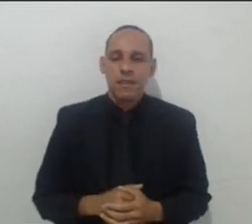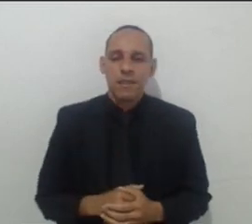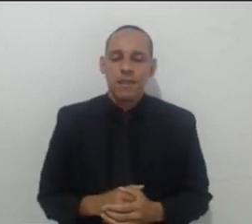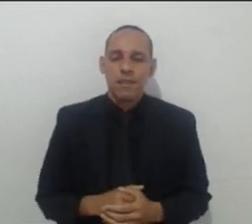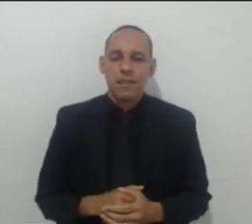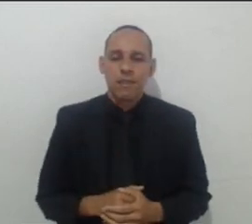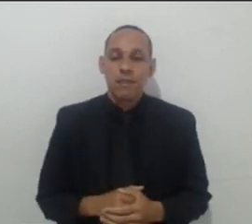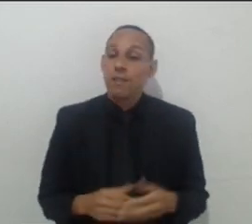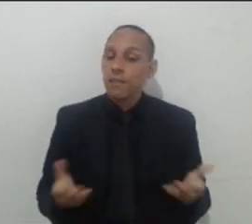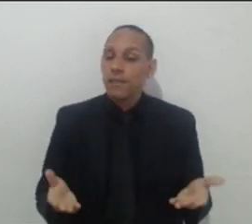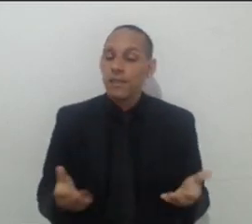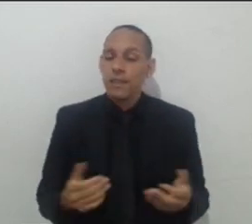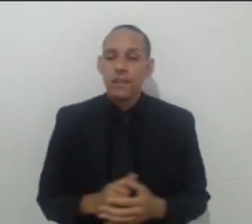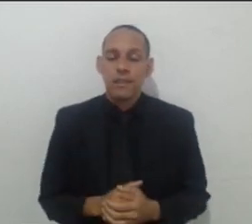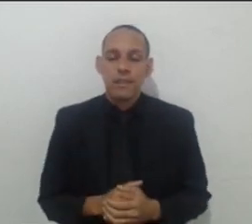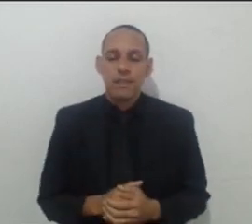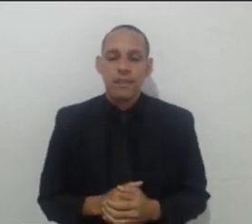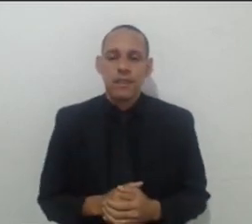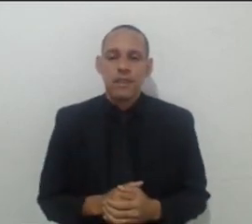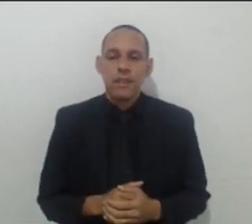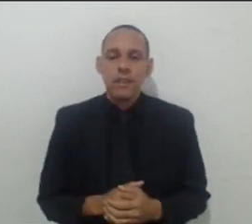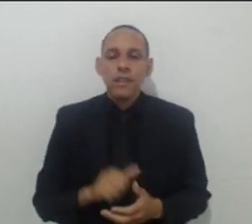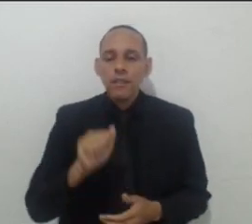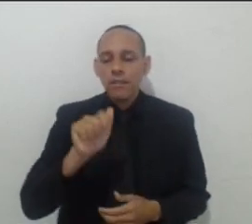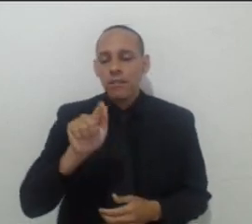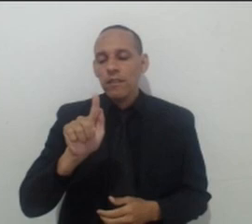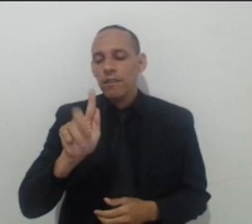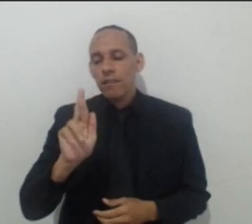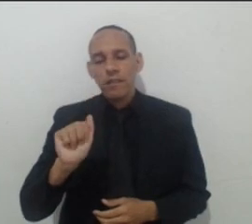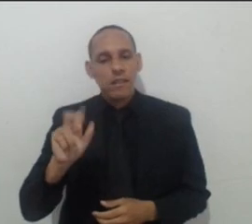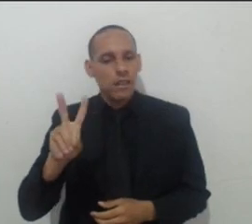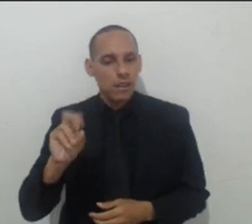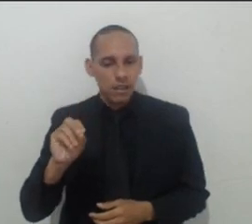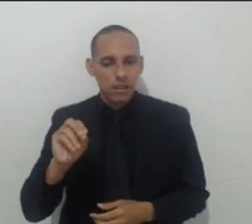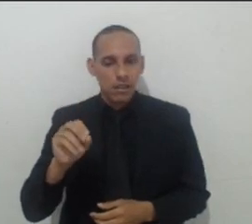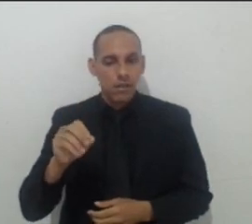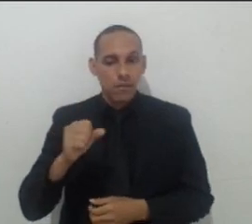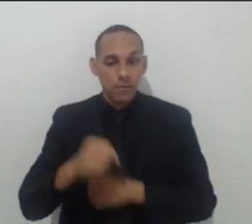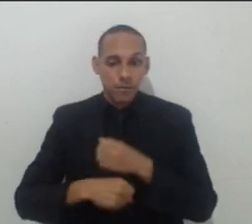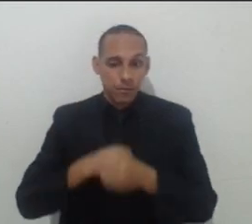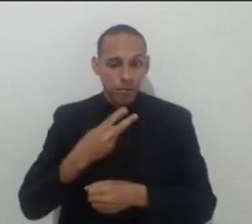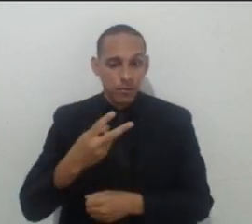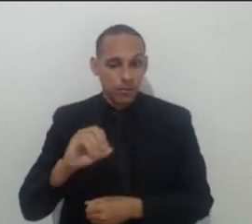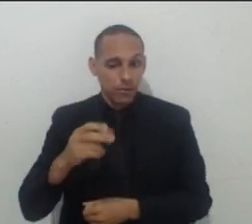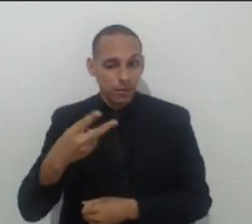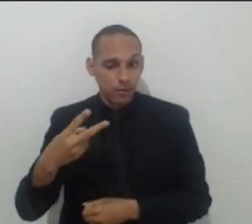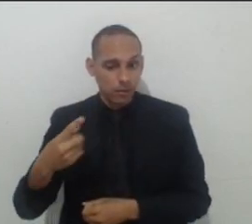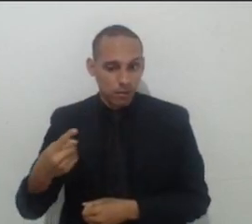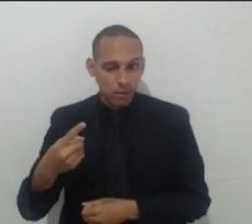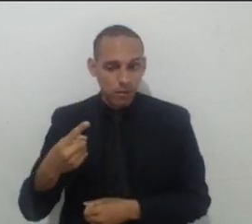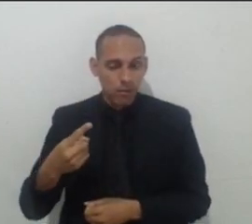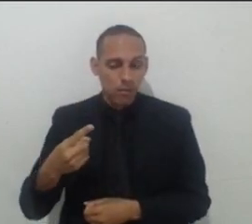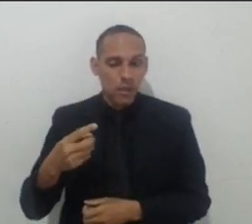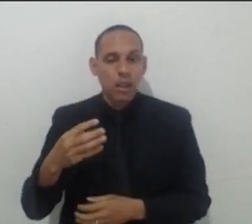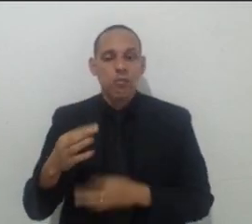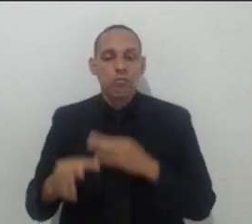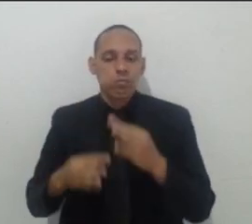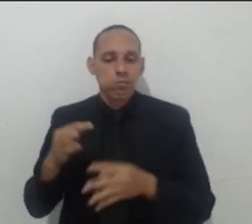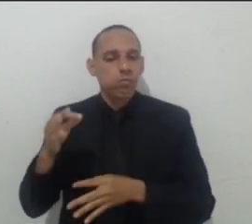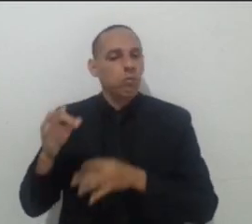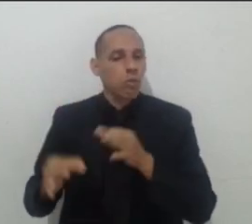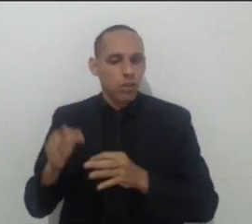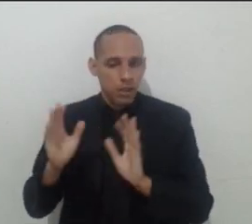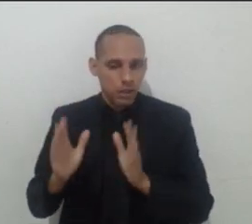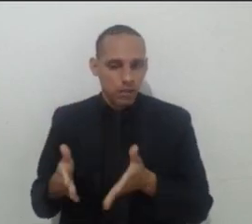Aí, esse agravo de instrumento transitado em julgado no ano de 2021, Os, então,